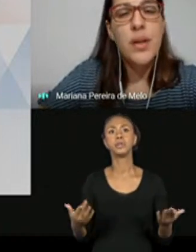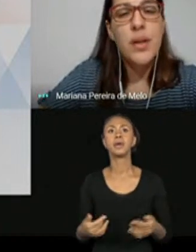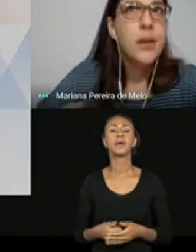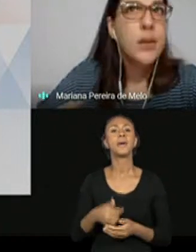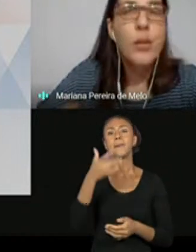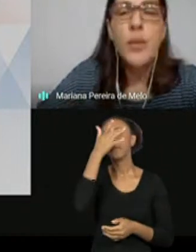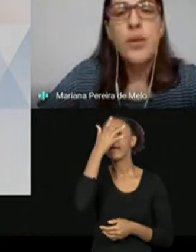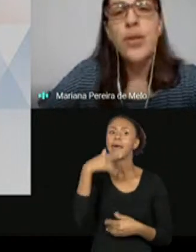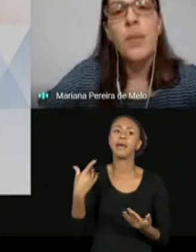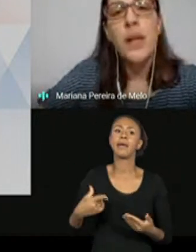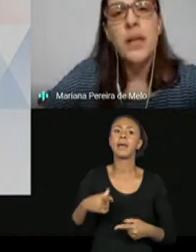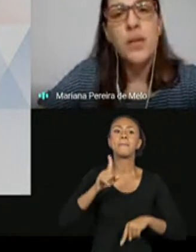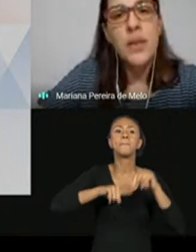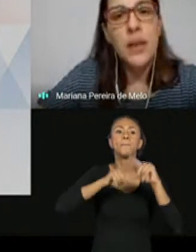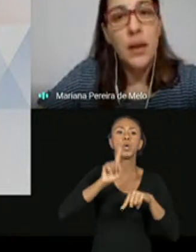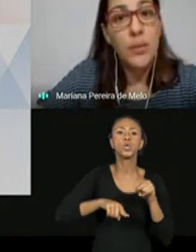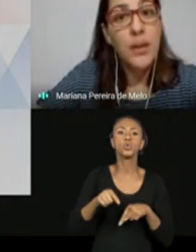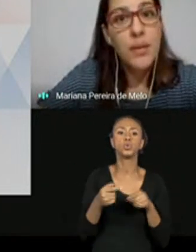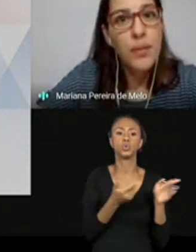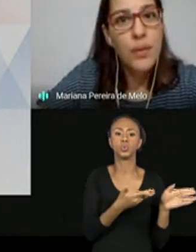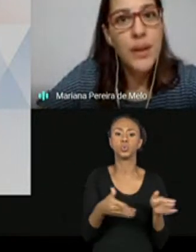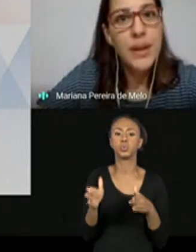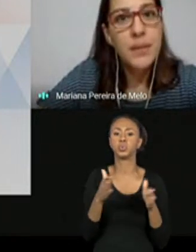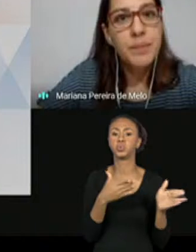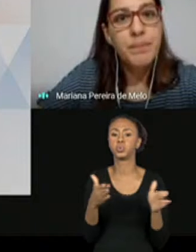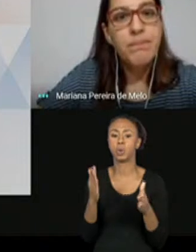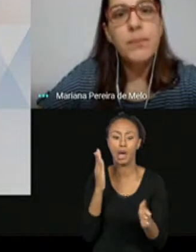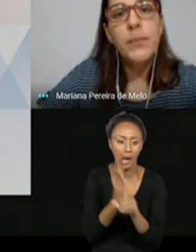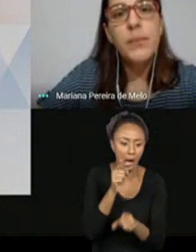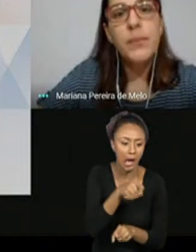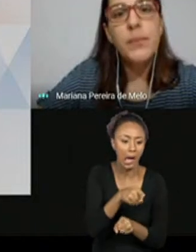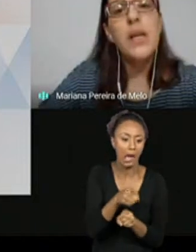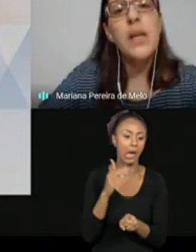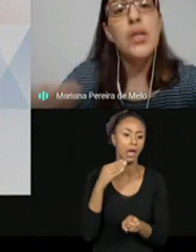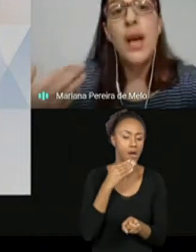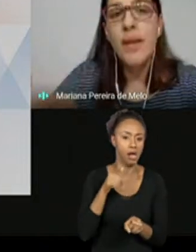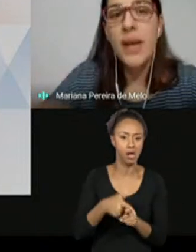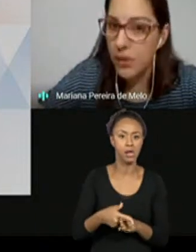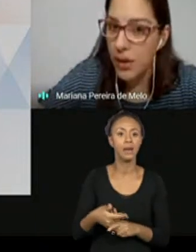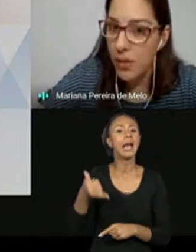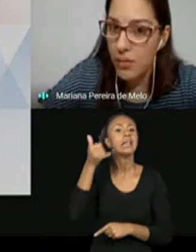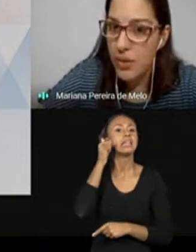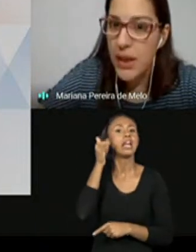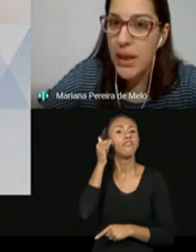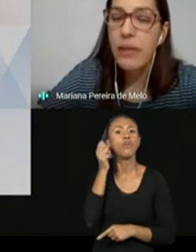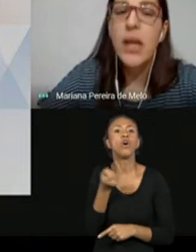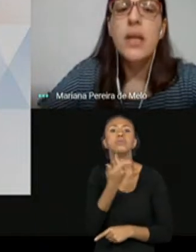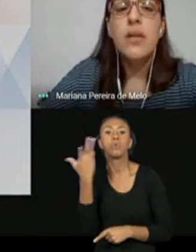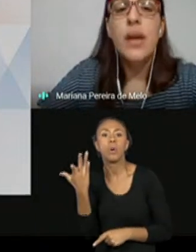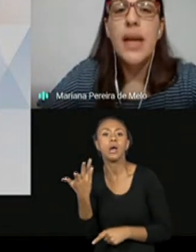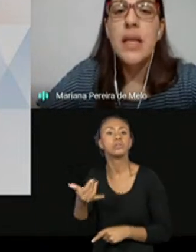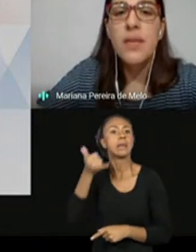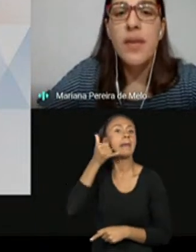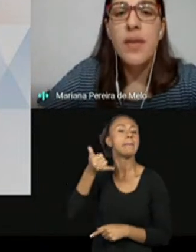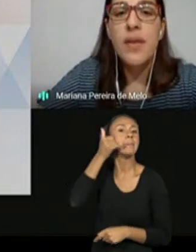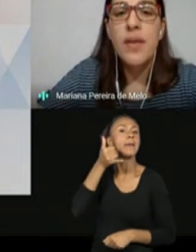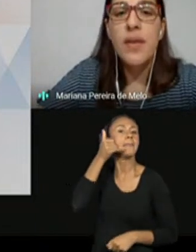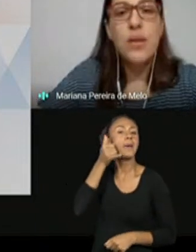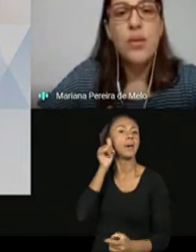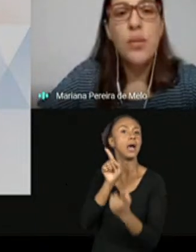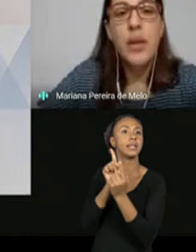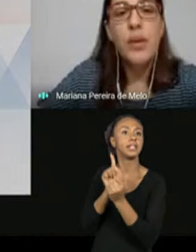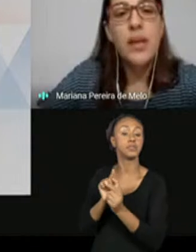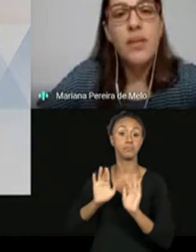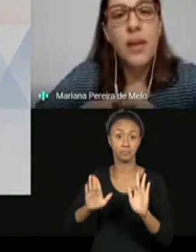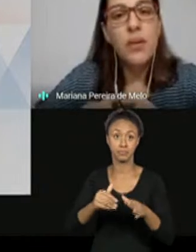defeituosa, número de chamadas numa central telefônica. Já a variável aleatória contínua são aquelas variáveis